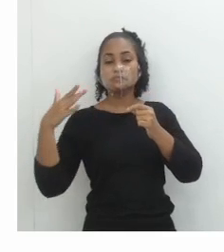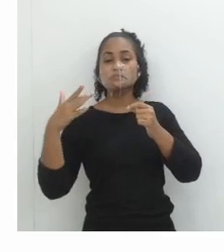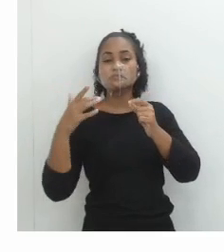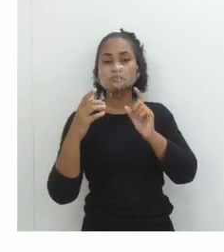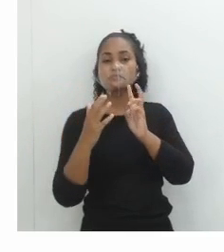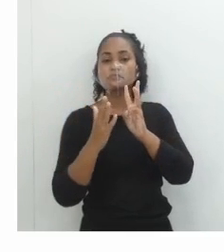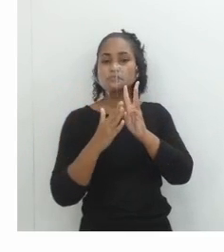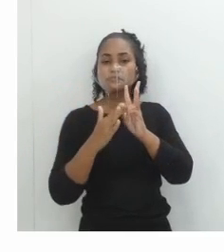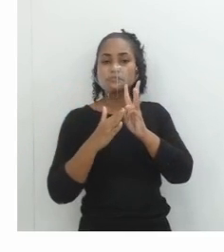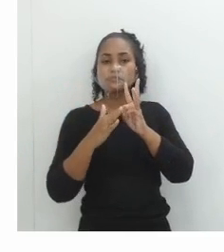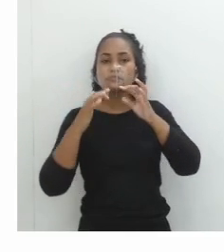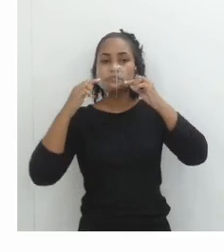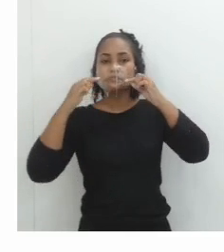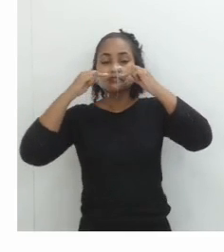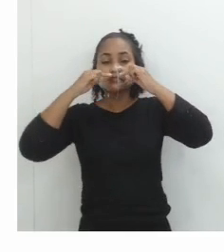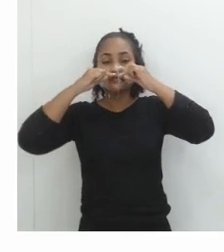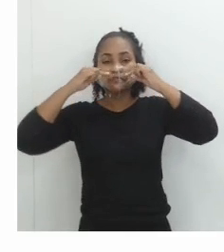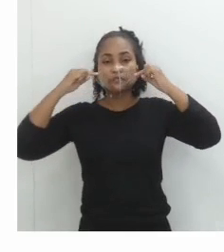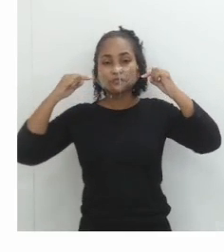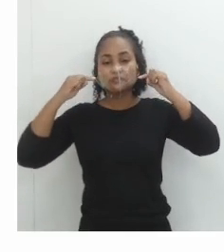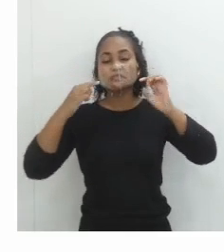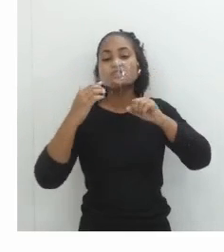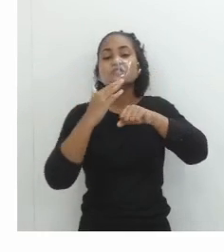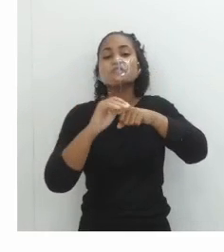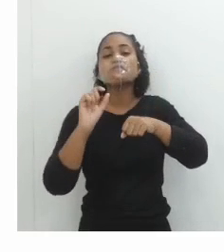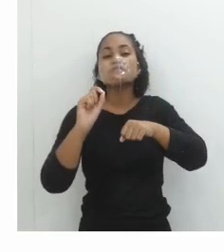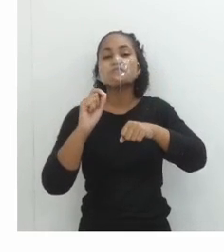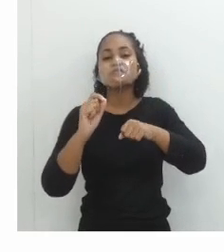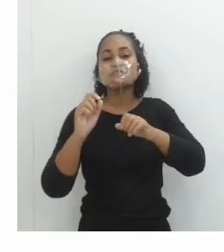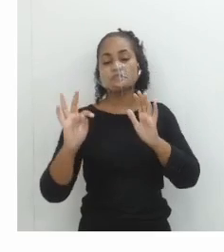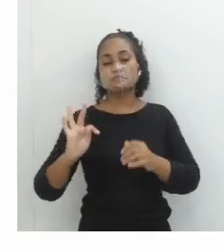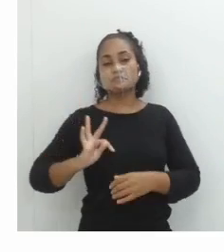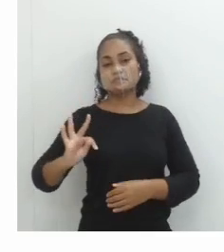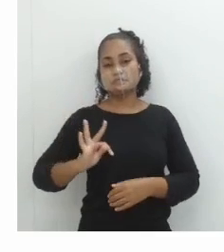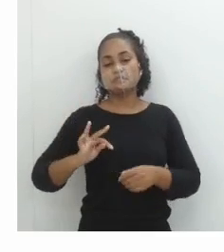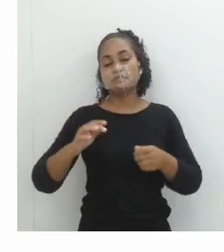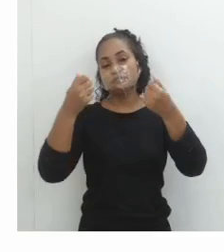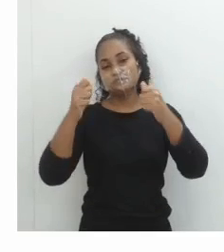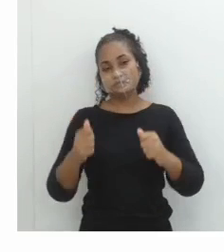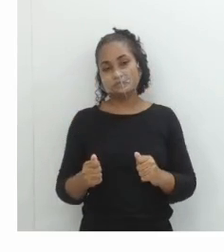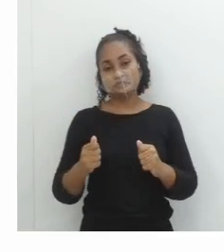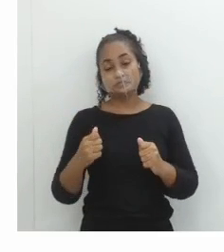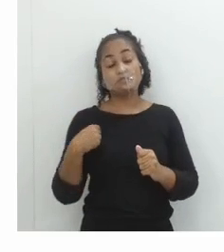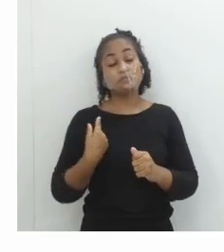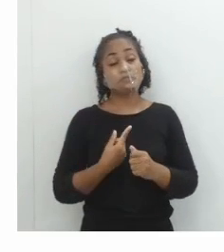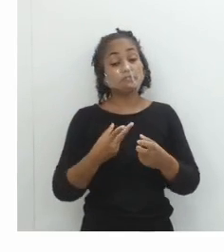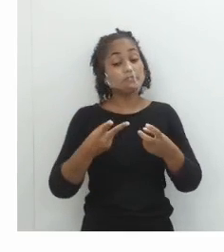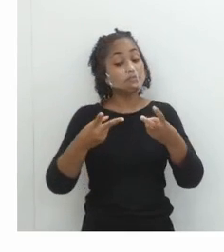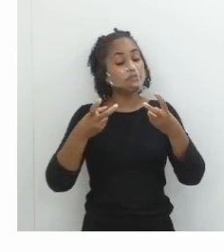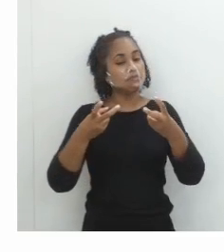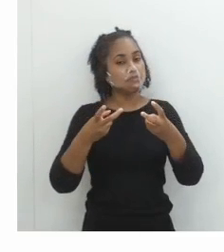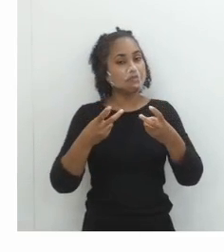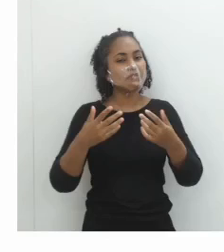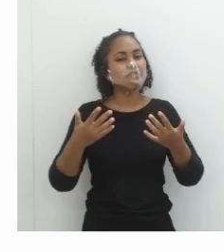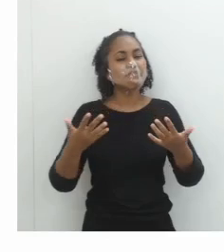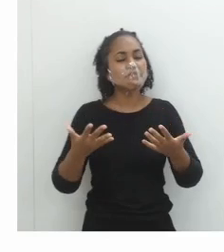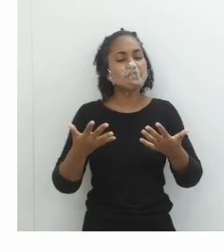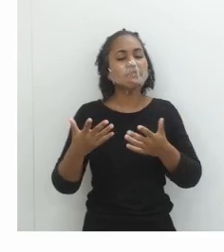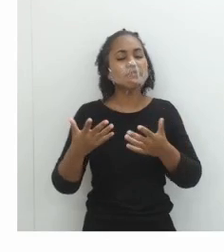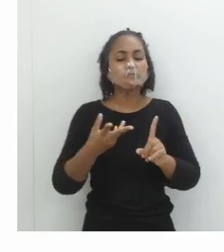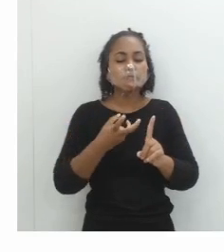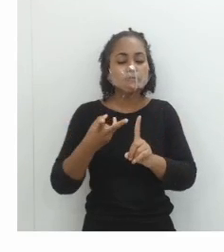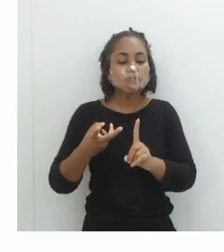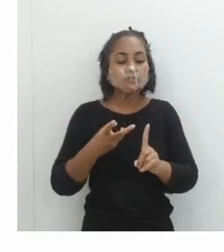também com o seu rosto perfurado. Então a gente chama isso de técnicas artísticas, ao nosso ver. Então quando a gente vai ver,